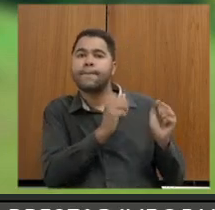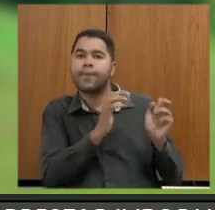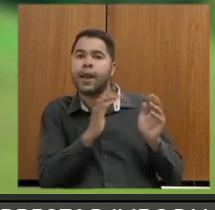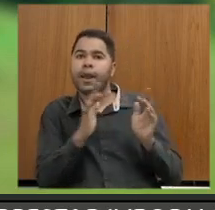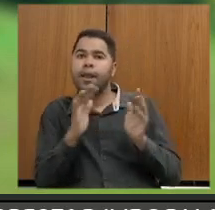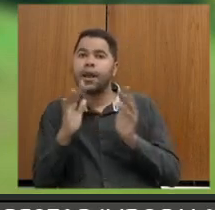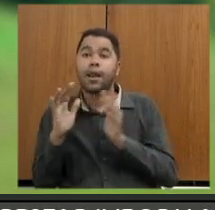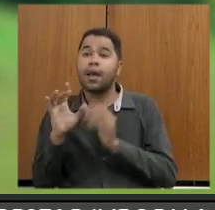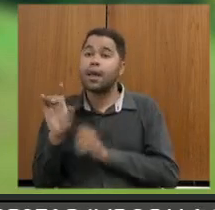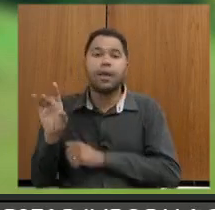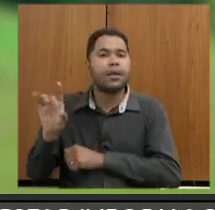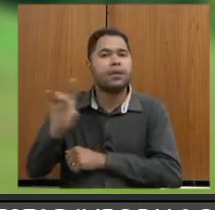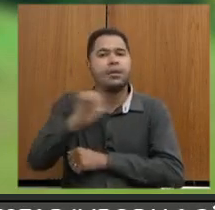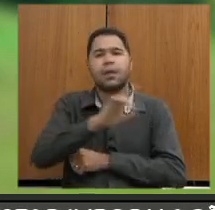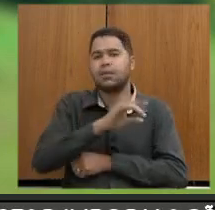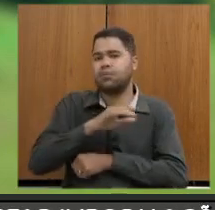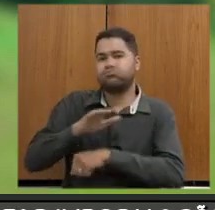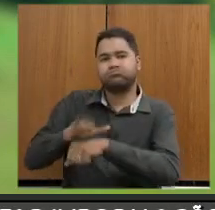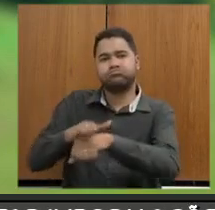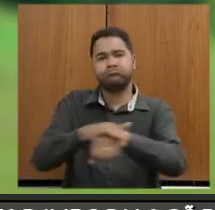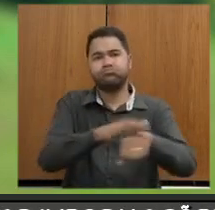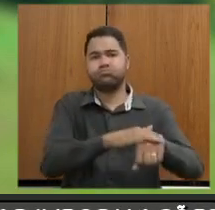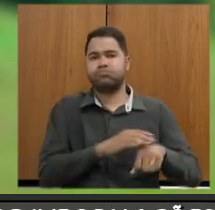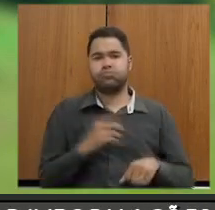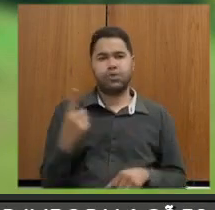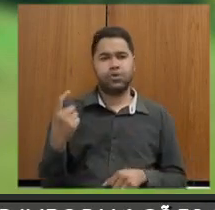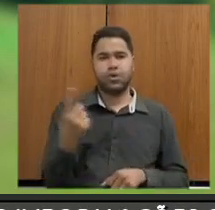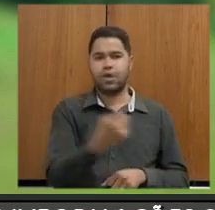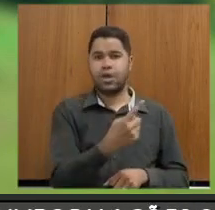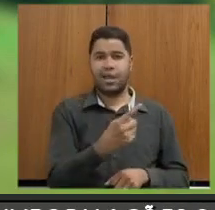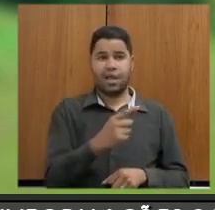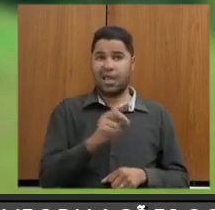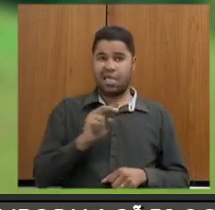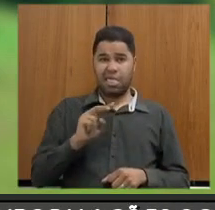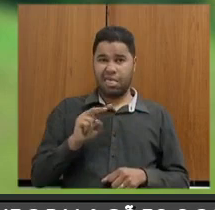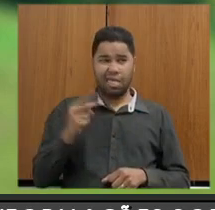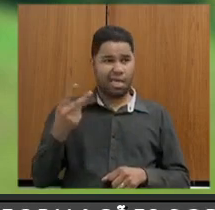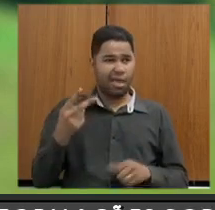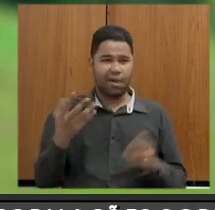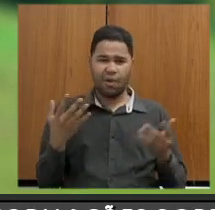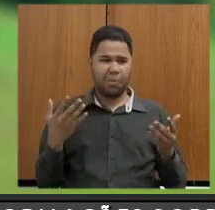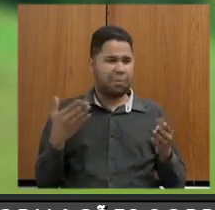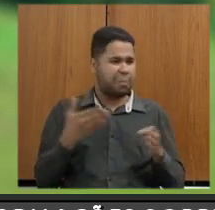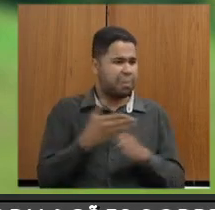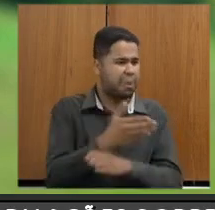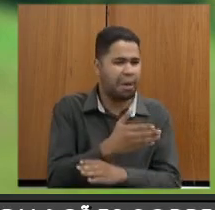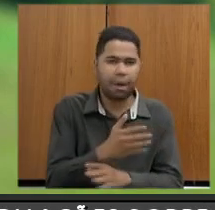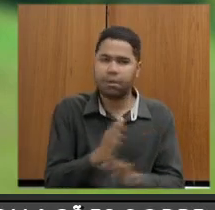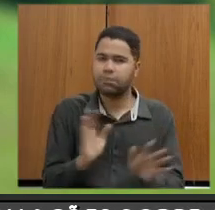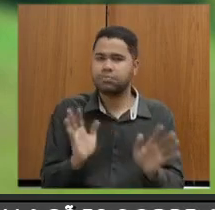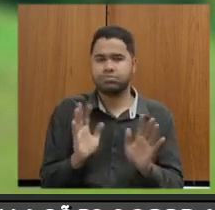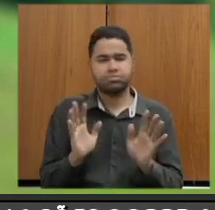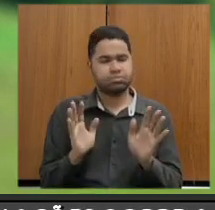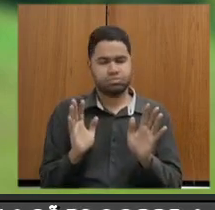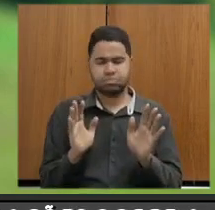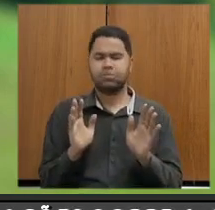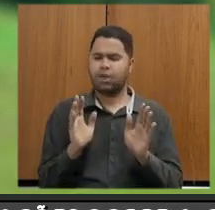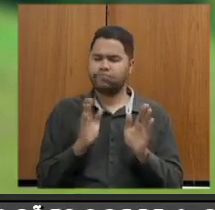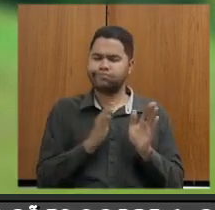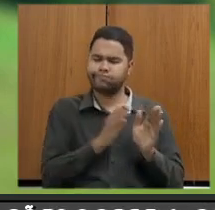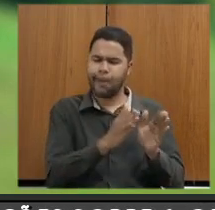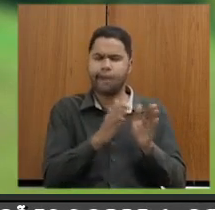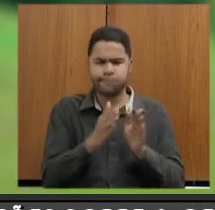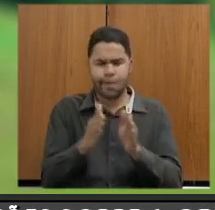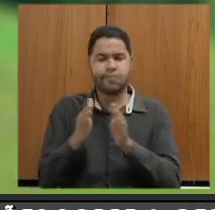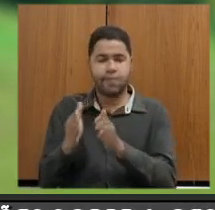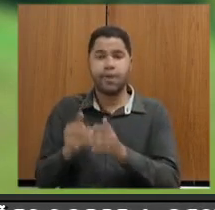um valor único para cada propriedade evitando-se a duplicidade de nomes e falso direcionamento nas atividades de Segurança Pública